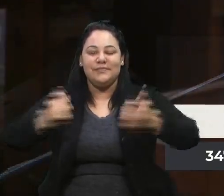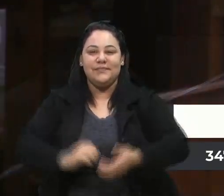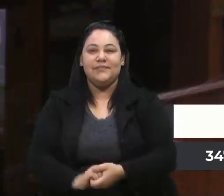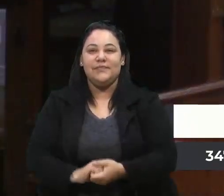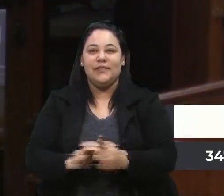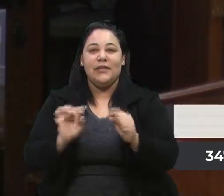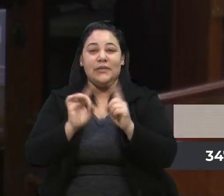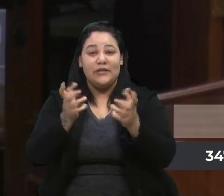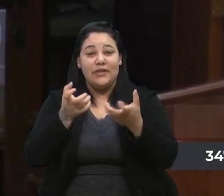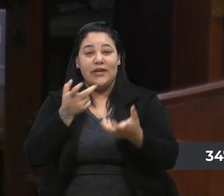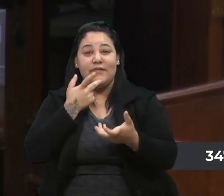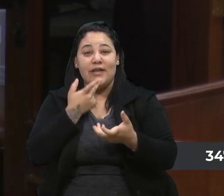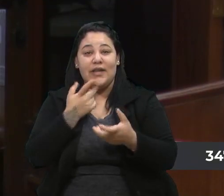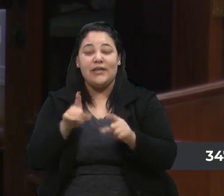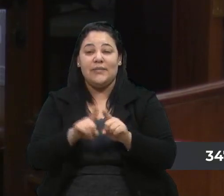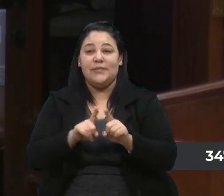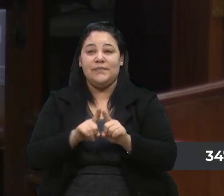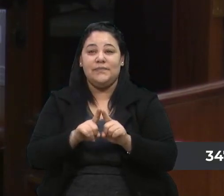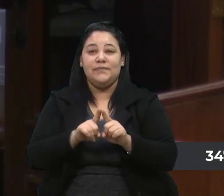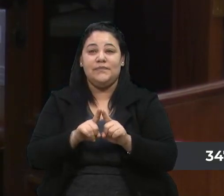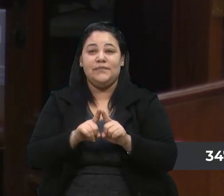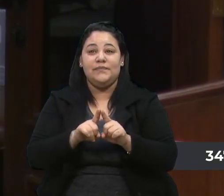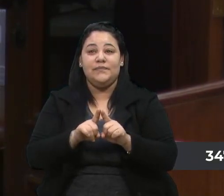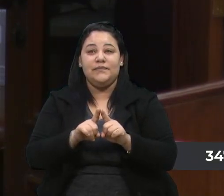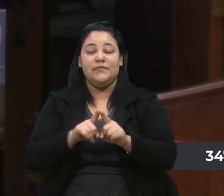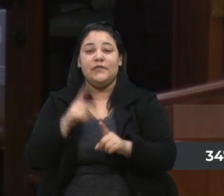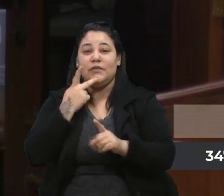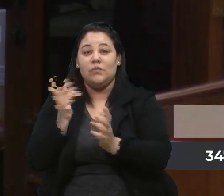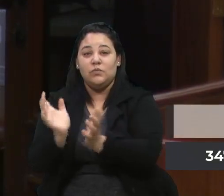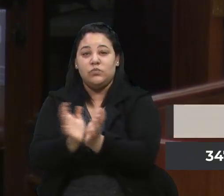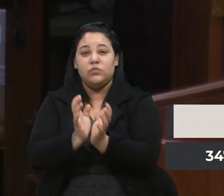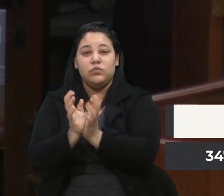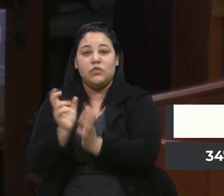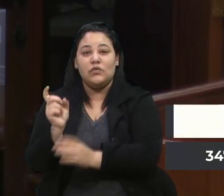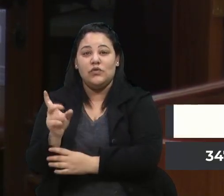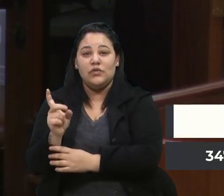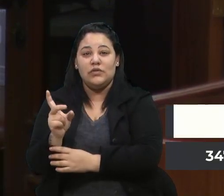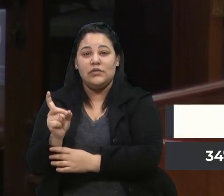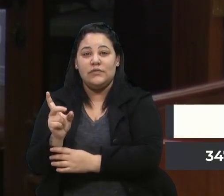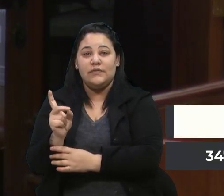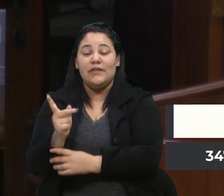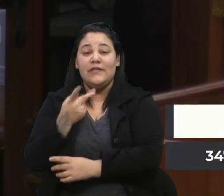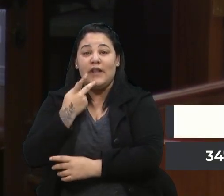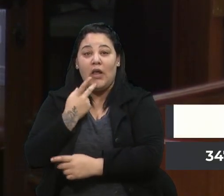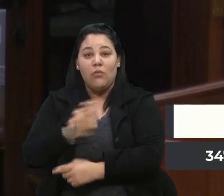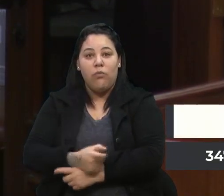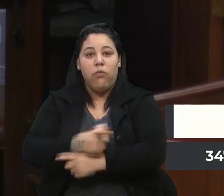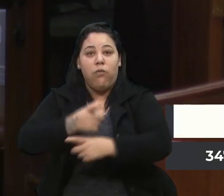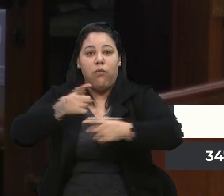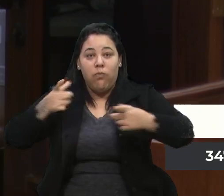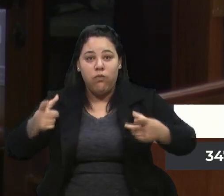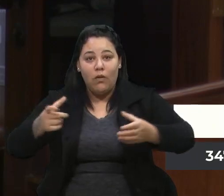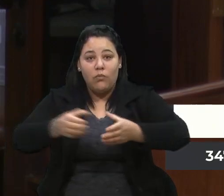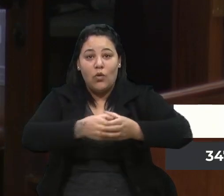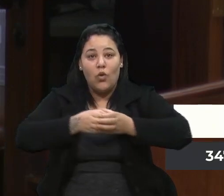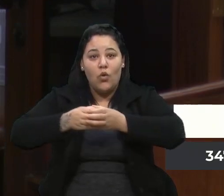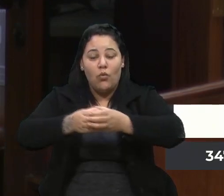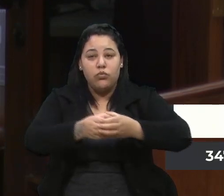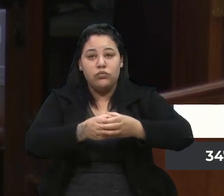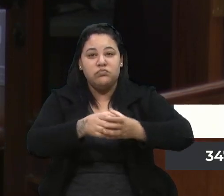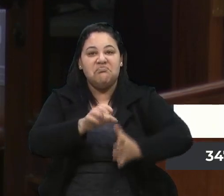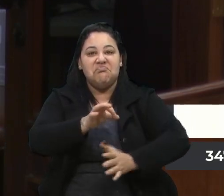queria falar falando do 12, falar do maior batalhão da Brigada Militar, que é o